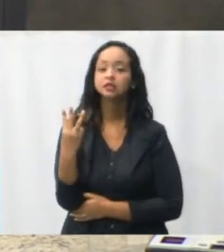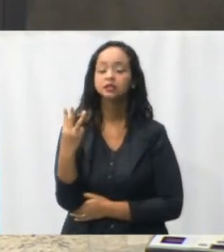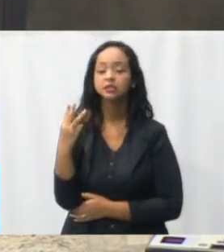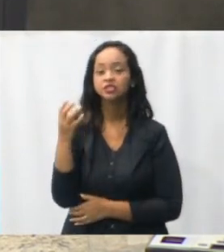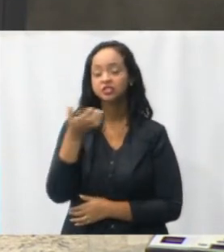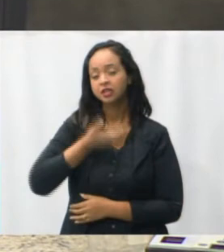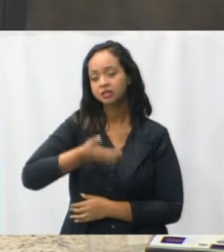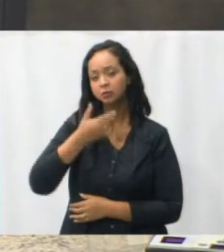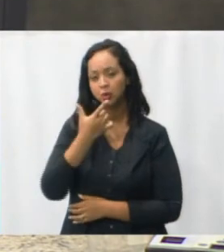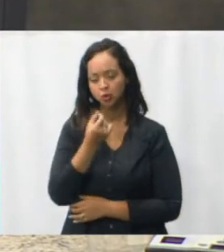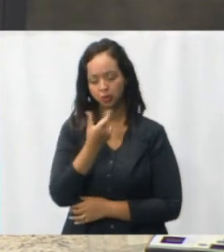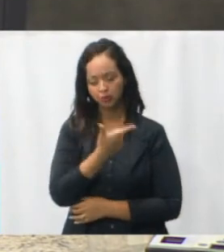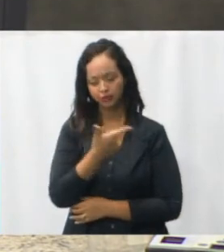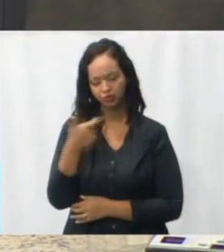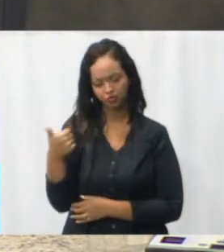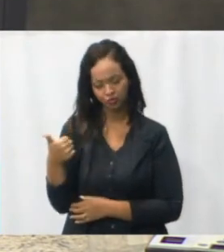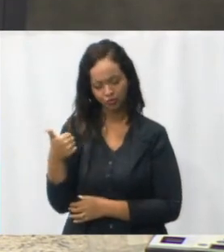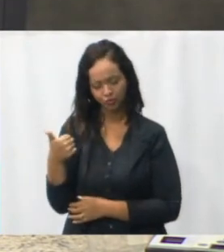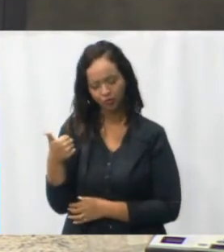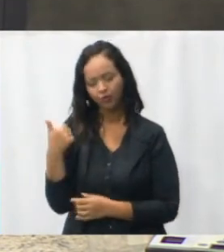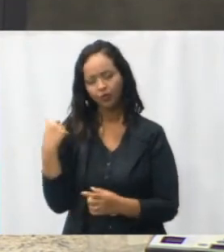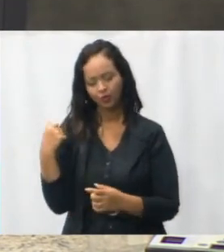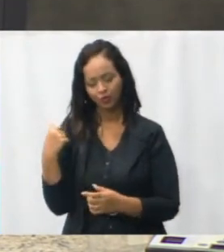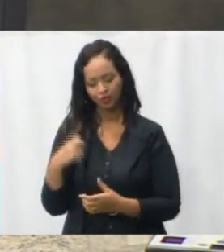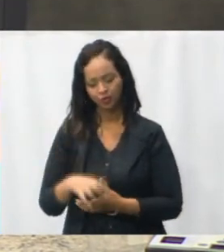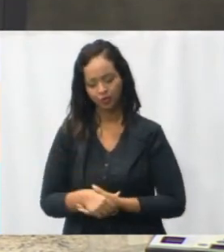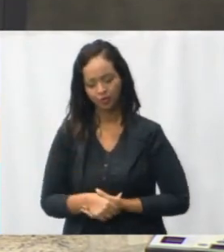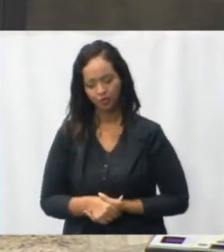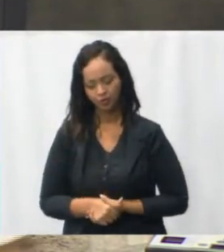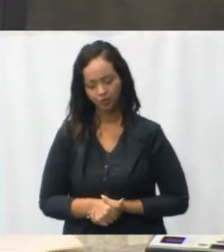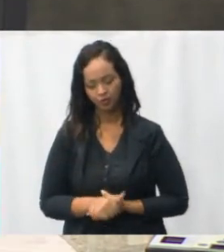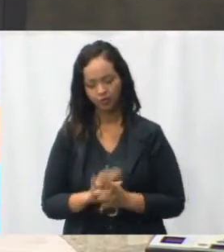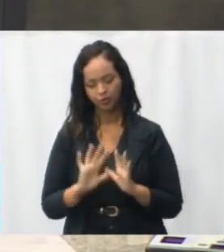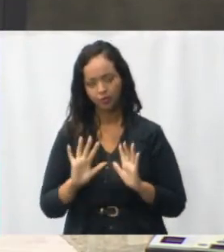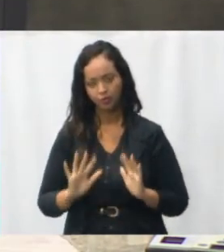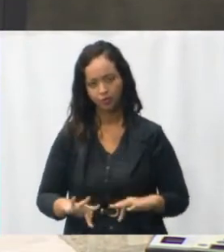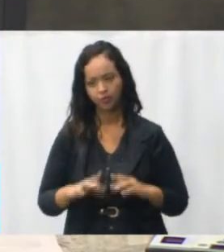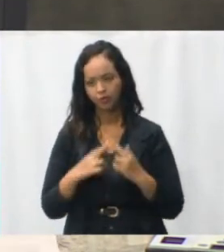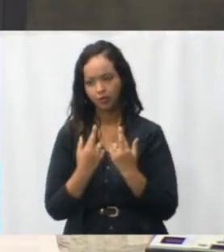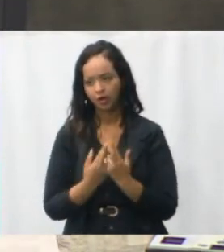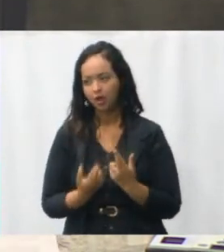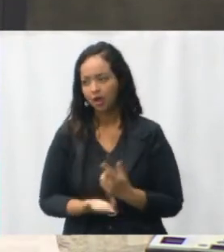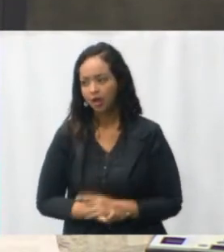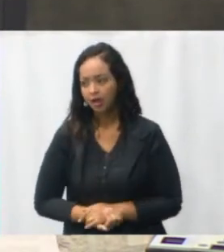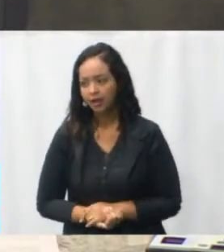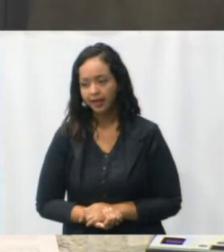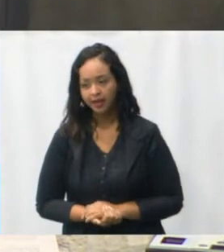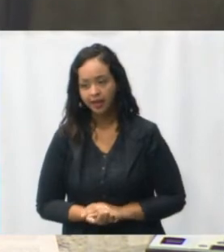plenário desta Casa de Leis. Está encerrada a presente sessão.